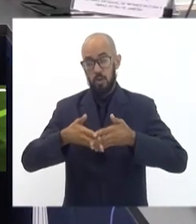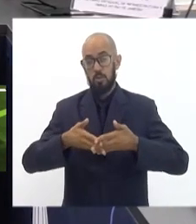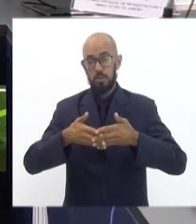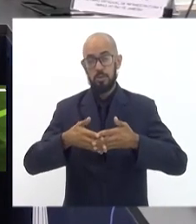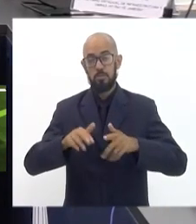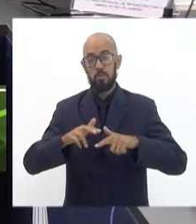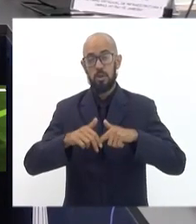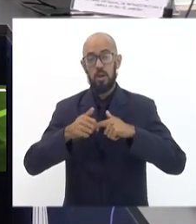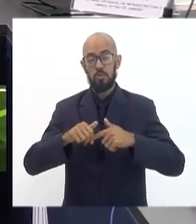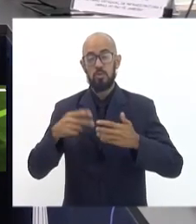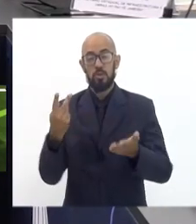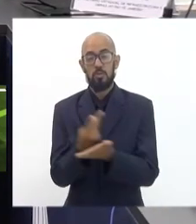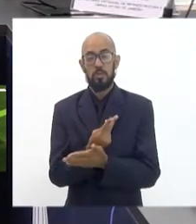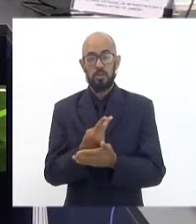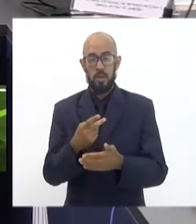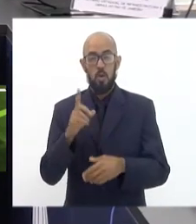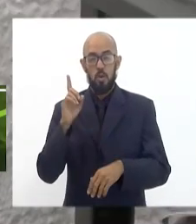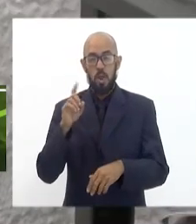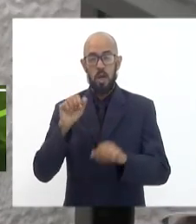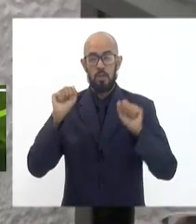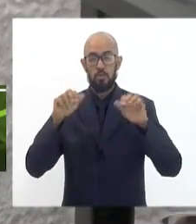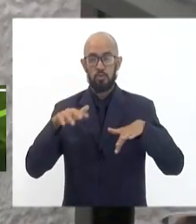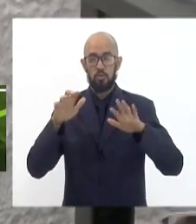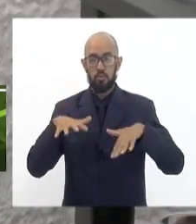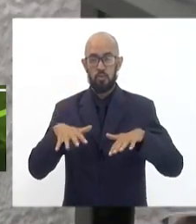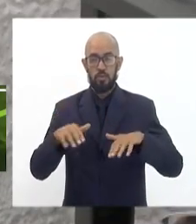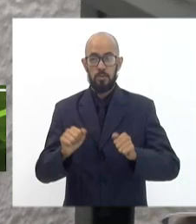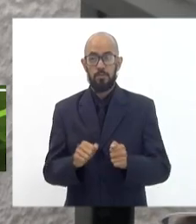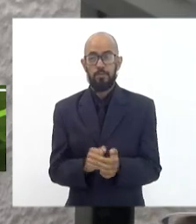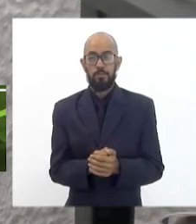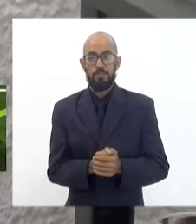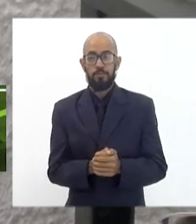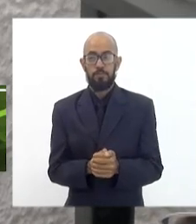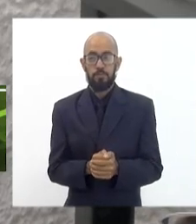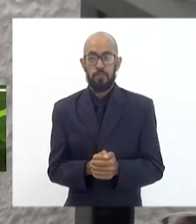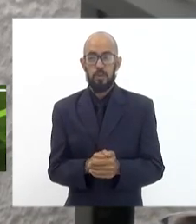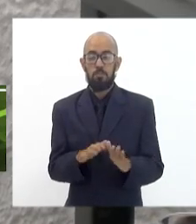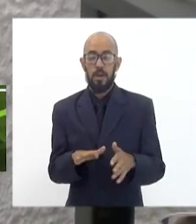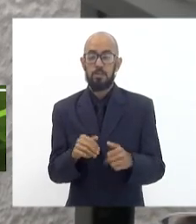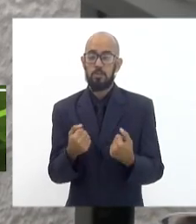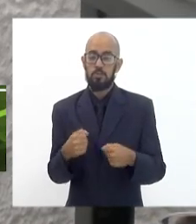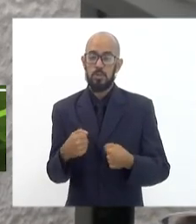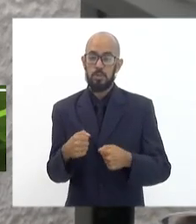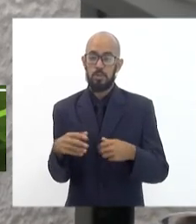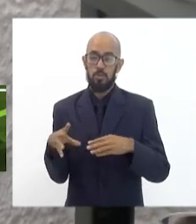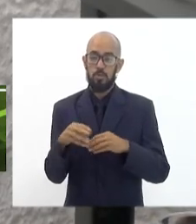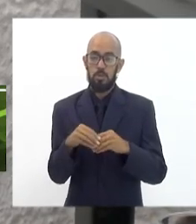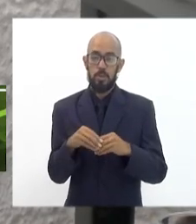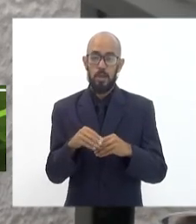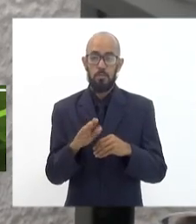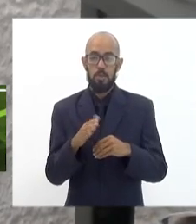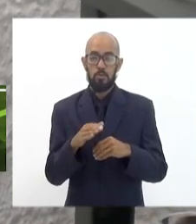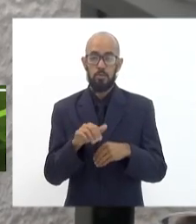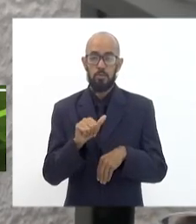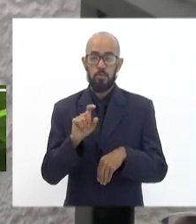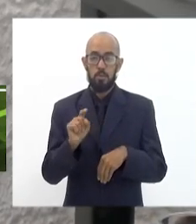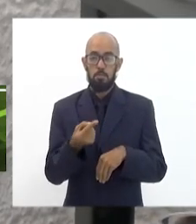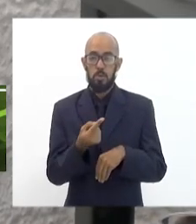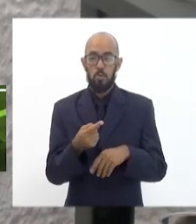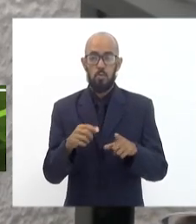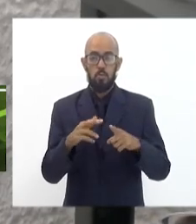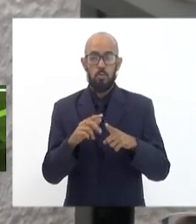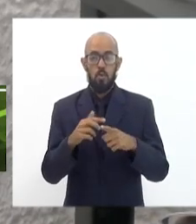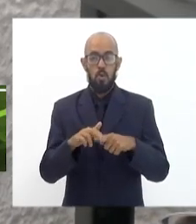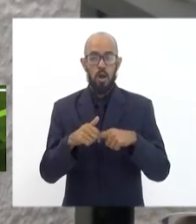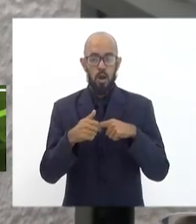terminamos projeto das 350 e já vão aumentando projetar mais 1000 que aproximadamente 1.200 famílias vão ficar